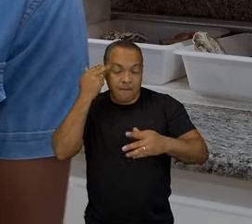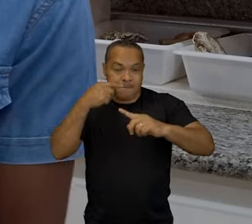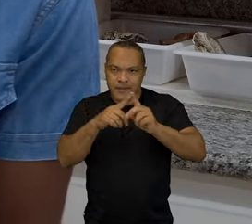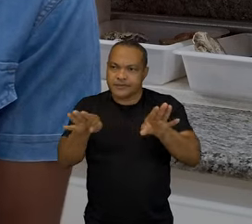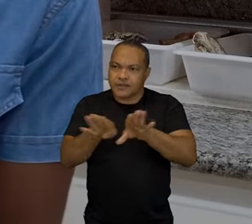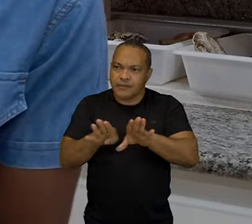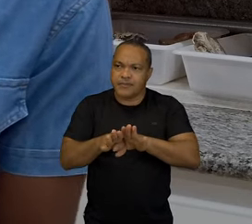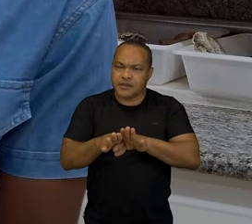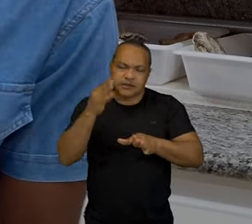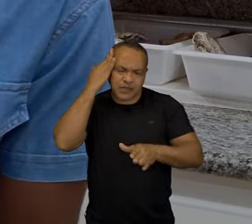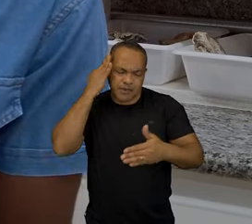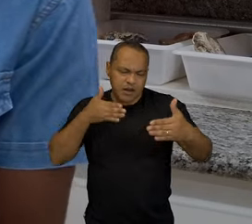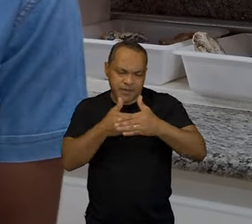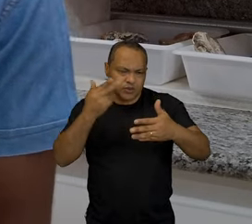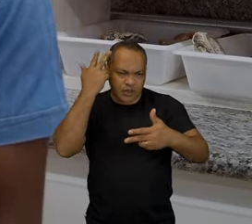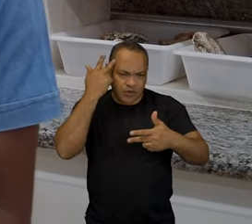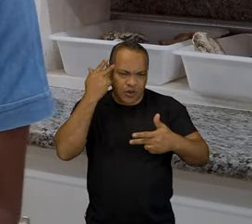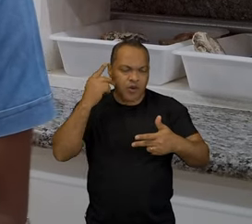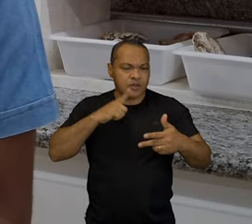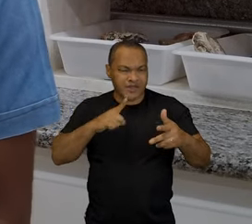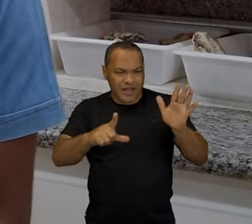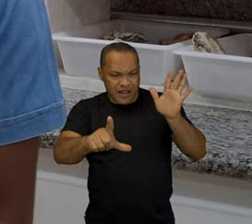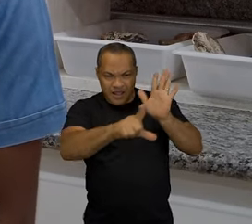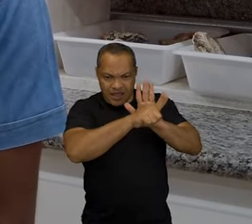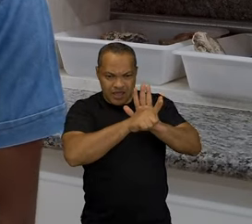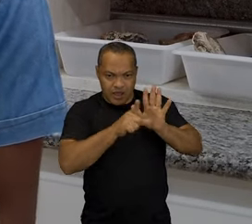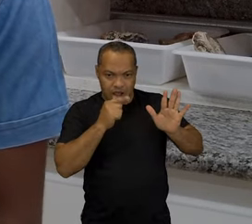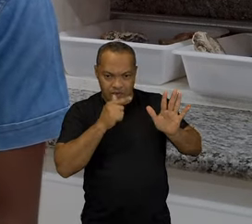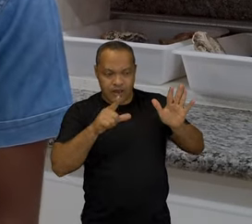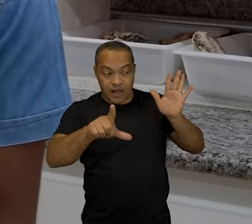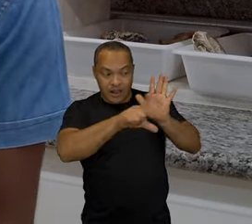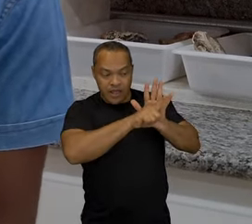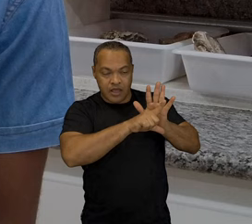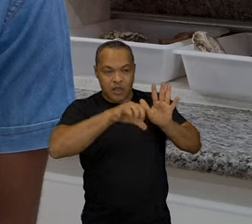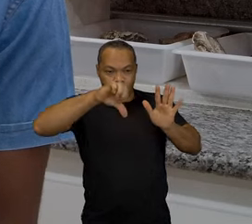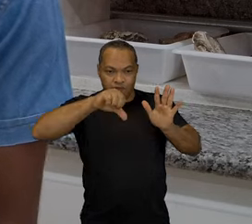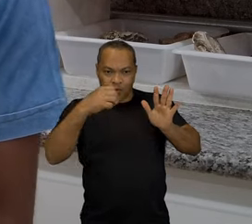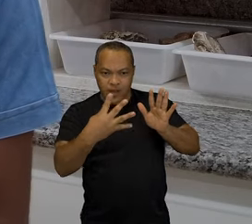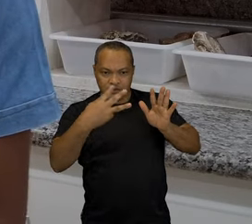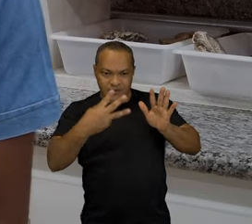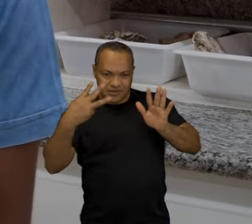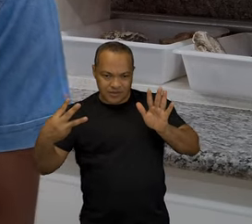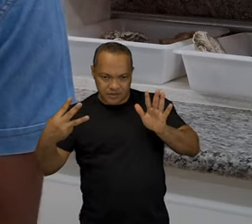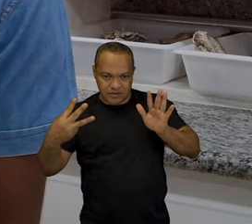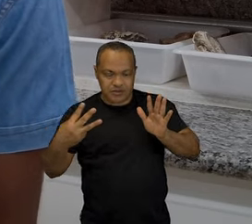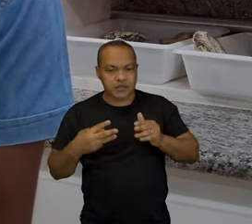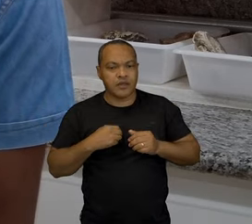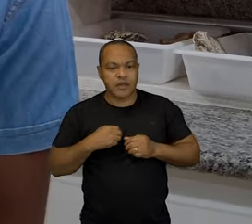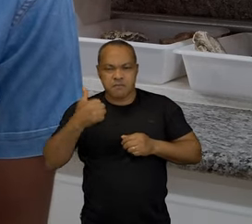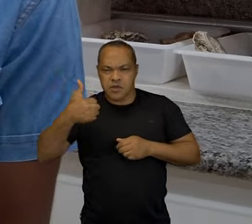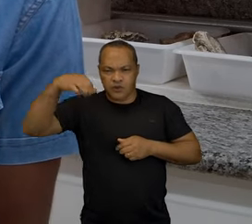ao mesmo tempo, além de ser um limite natural, a lei das águas, a lei 9433,